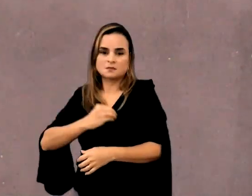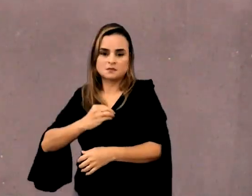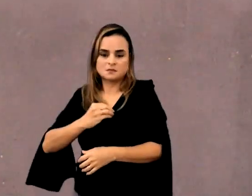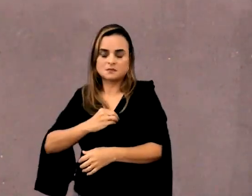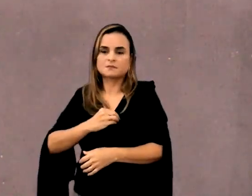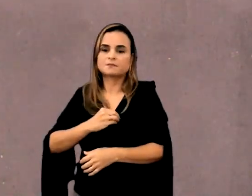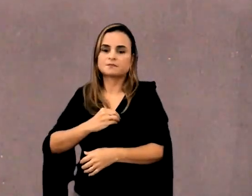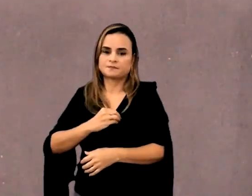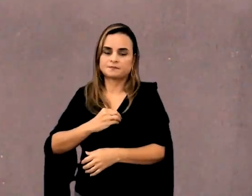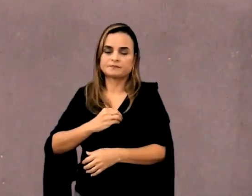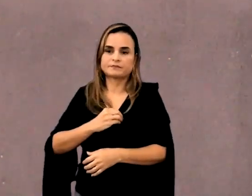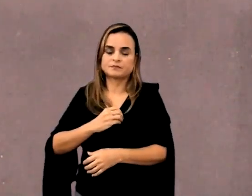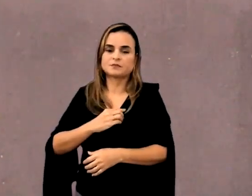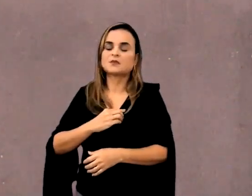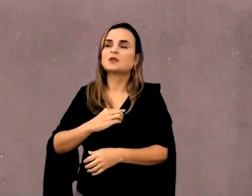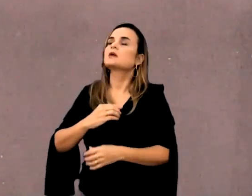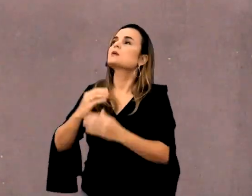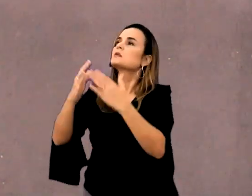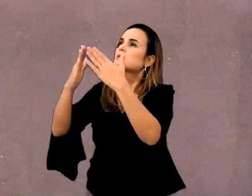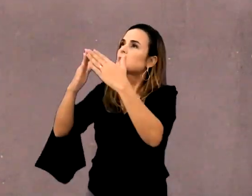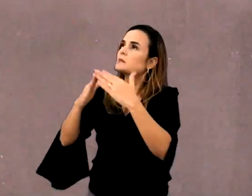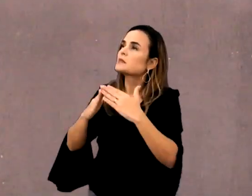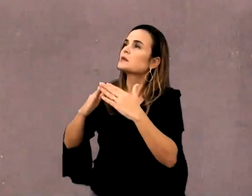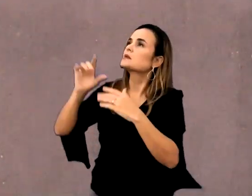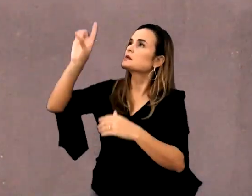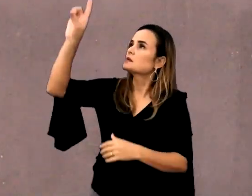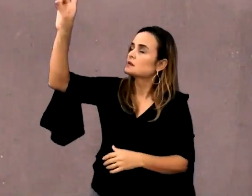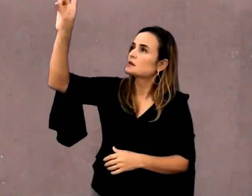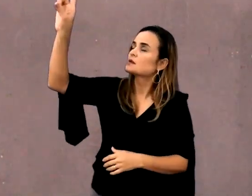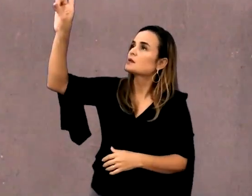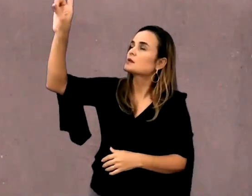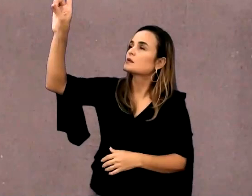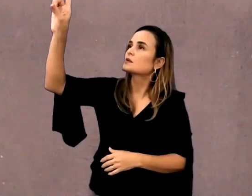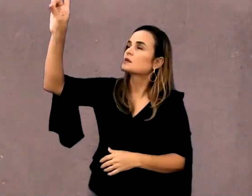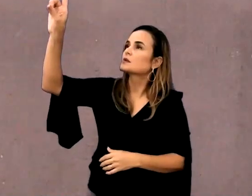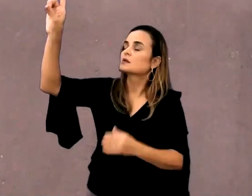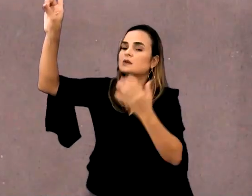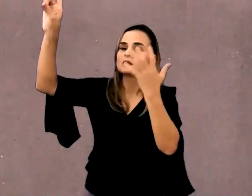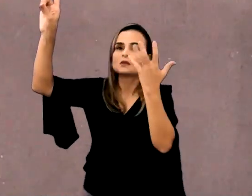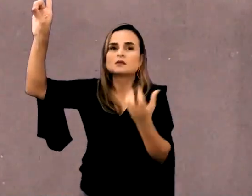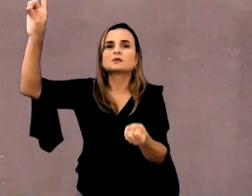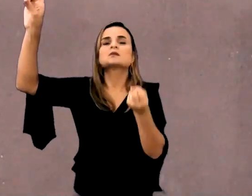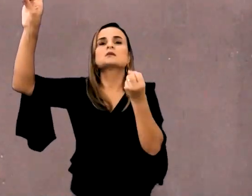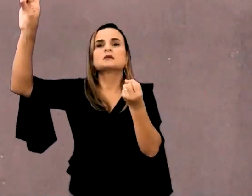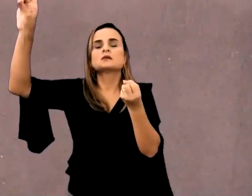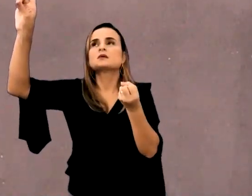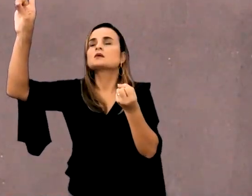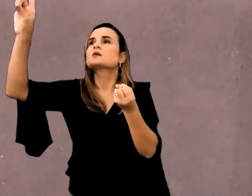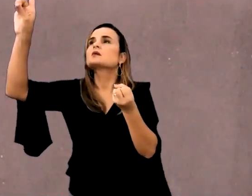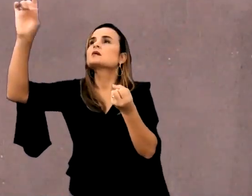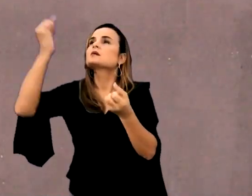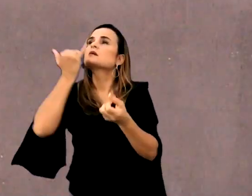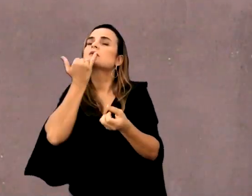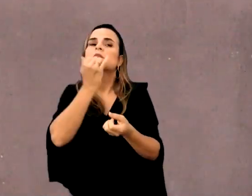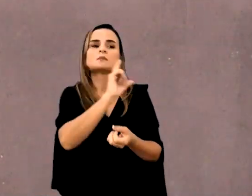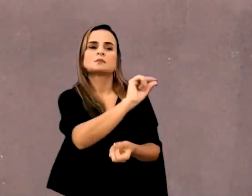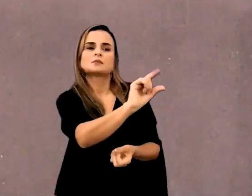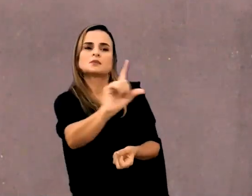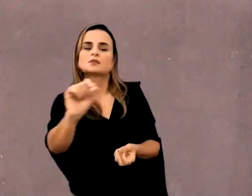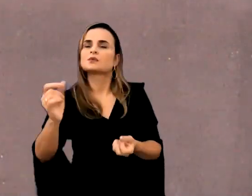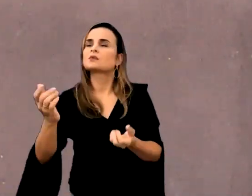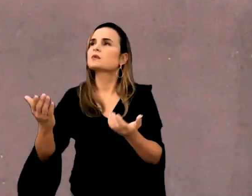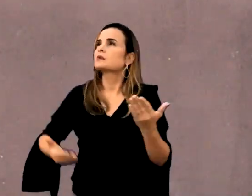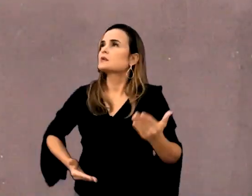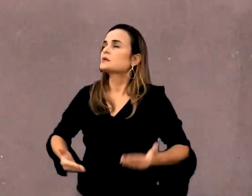tu afligido, ouve tu dos céus, perdoa o pecado dos teus servos e do teu